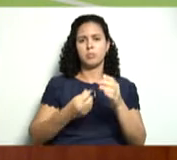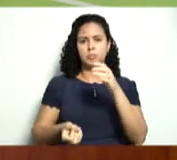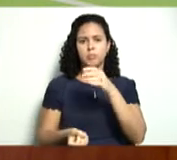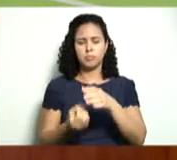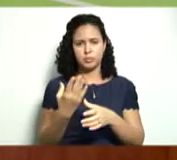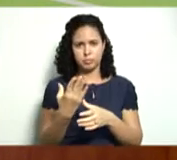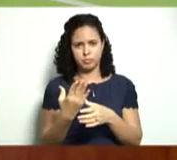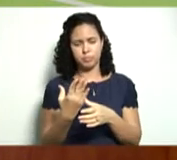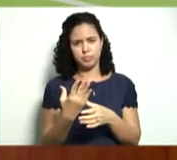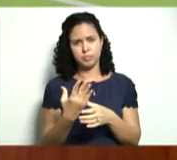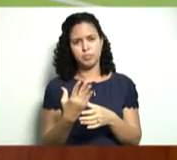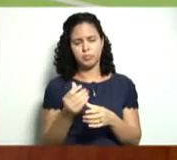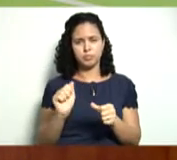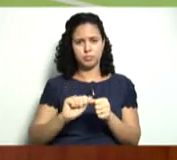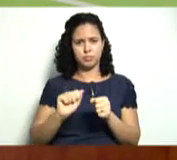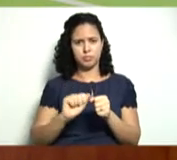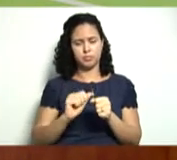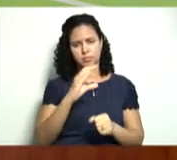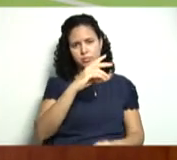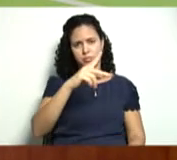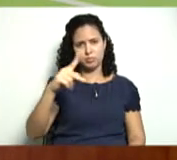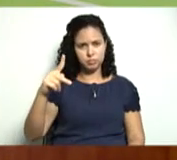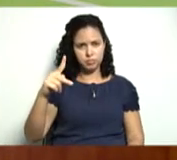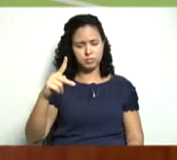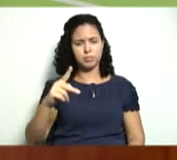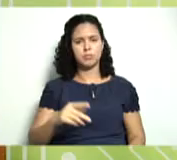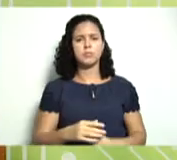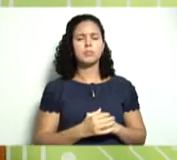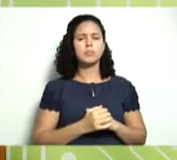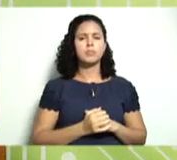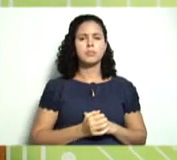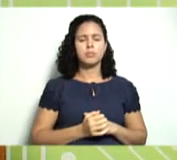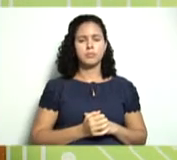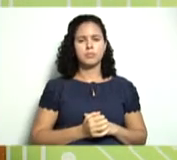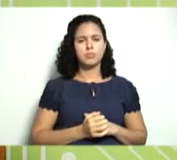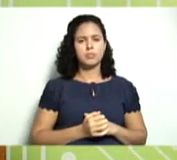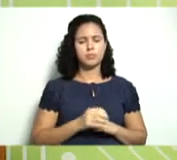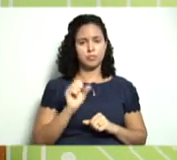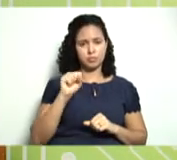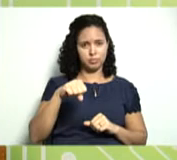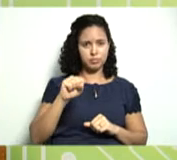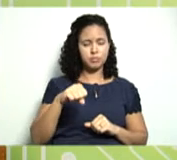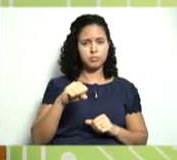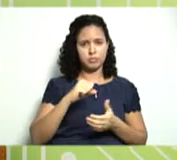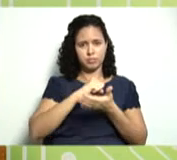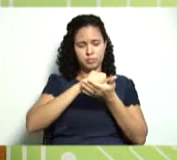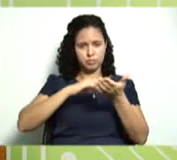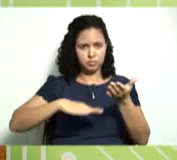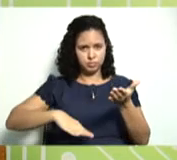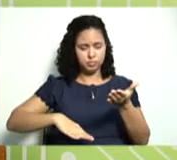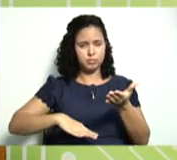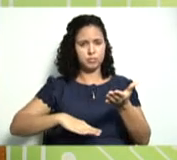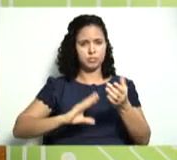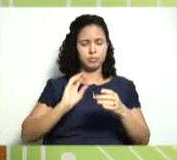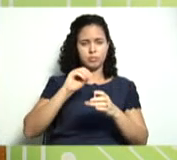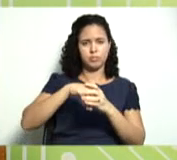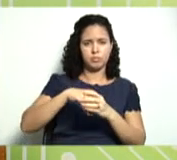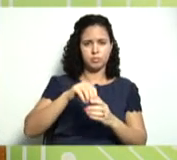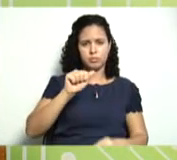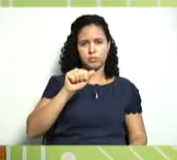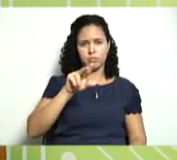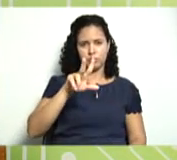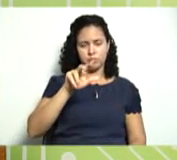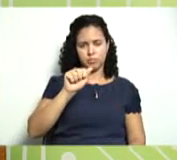pra pra ser feita no curso de cooperativismo é isso aí alguma das atividades de percurso é usando o